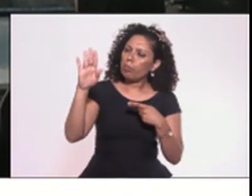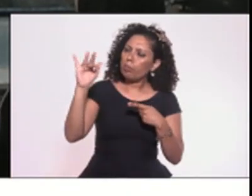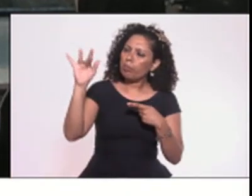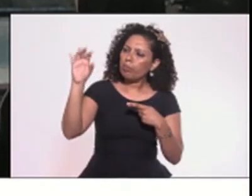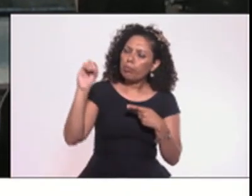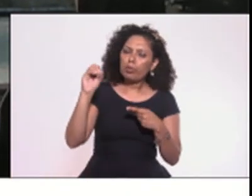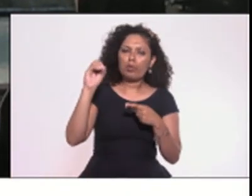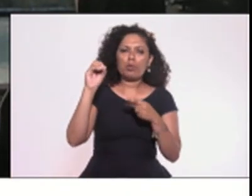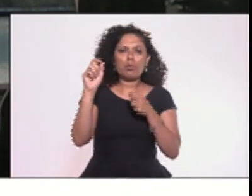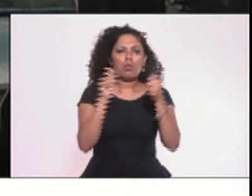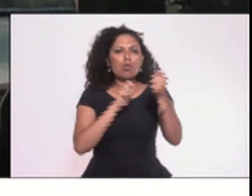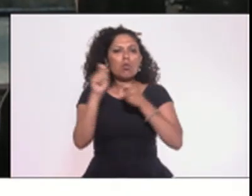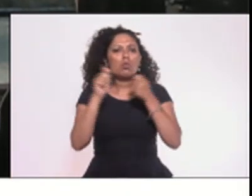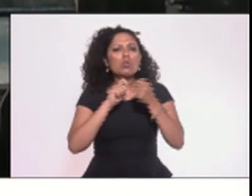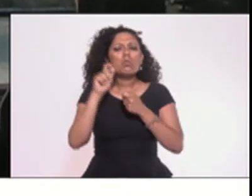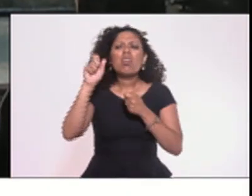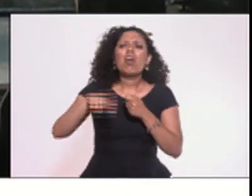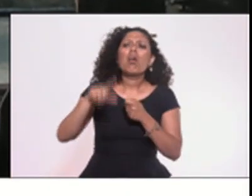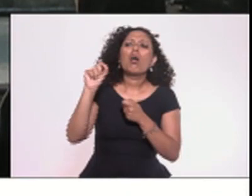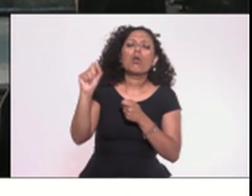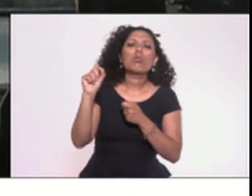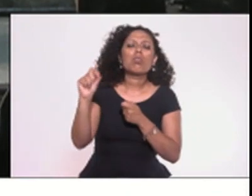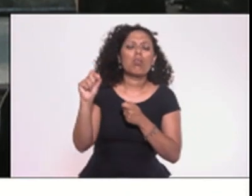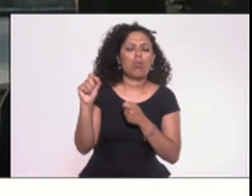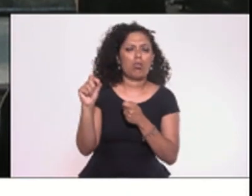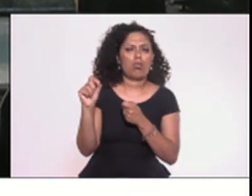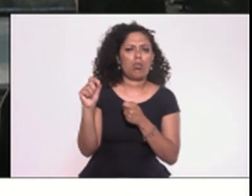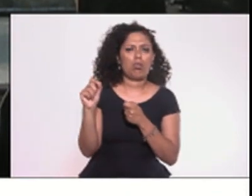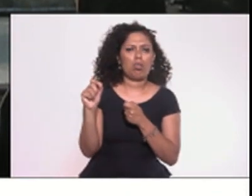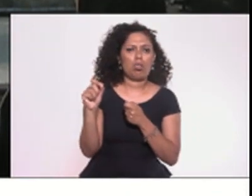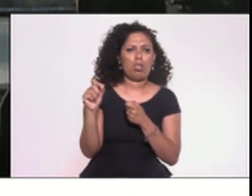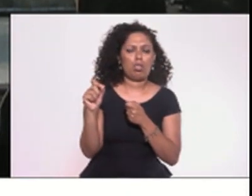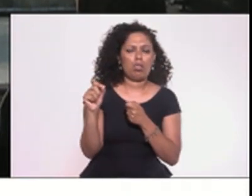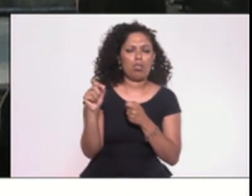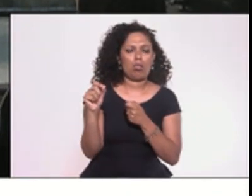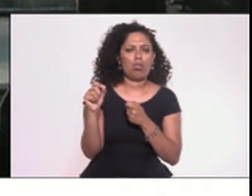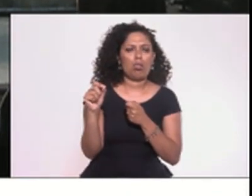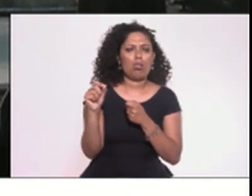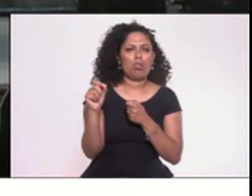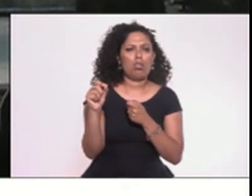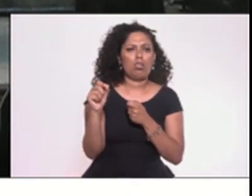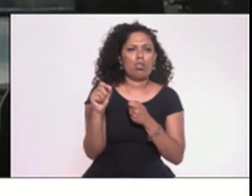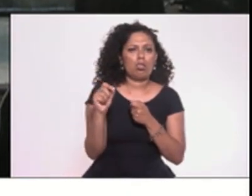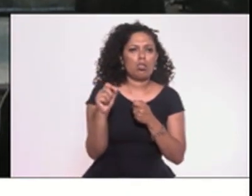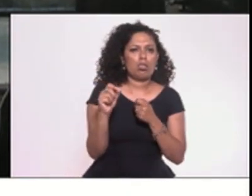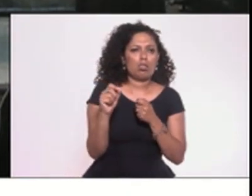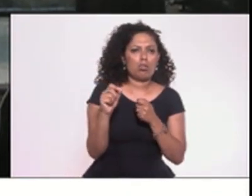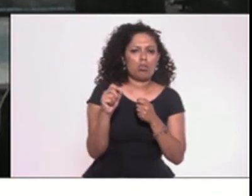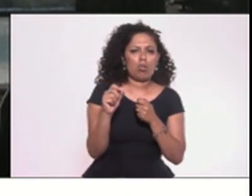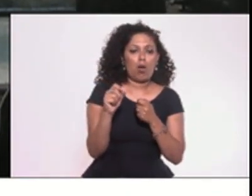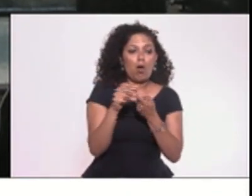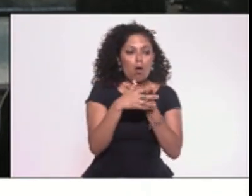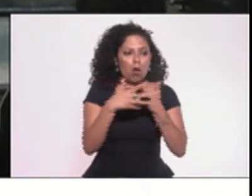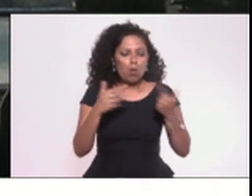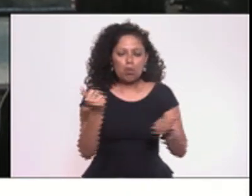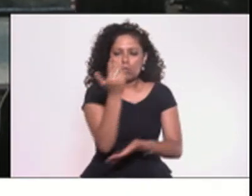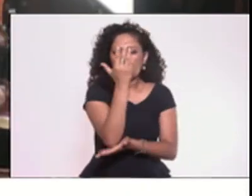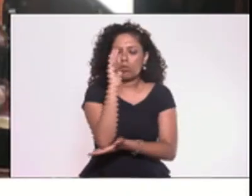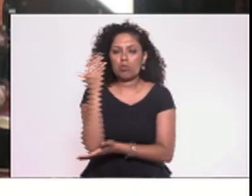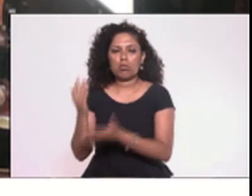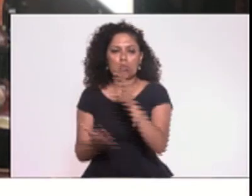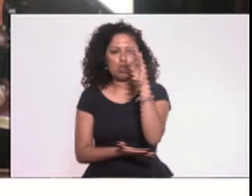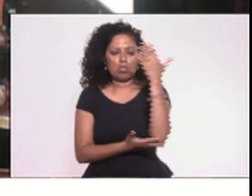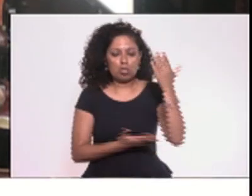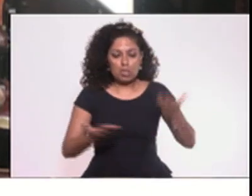Na verdade, o conceito de bioeconomia trata sobre a utilização de organismos vivos ou